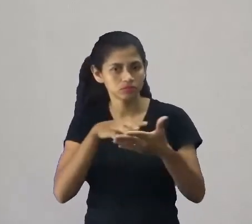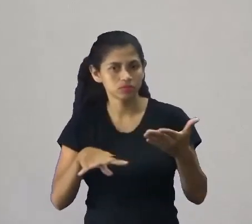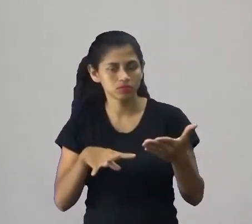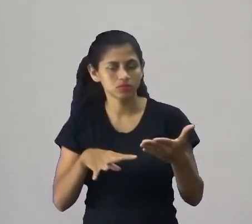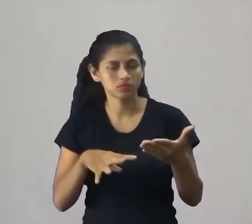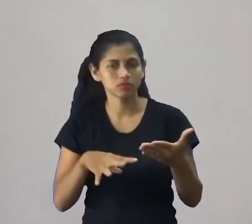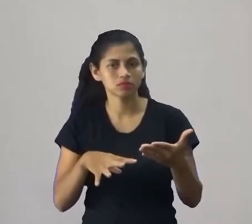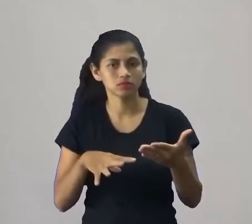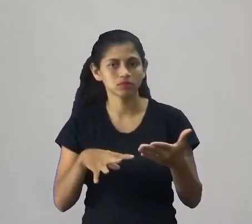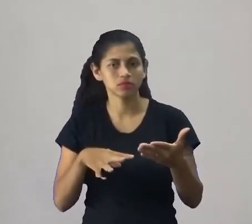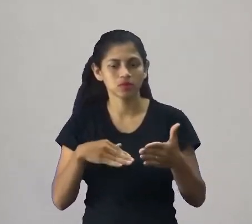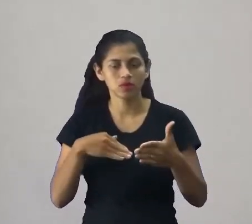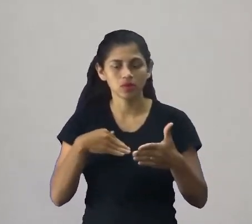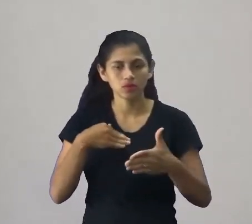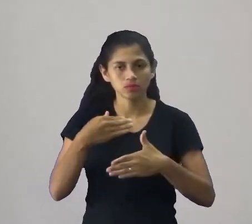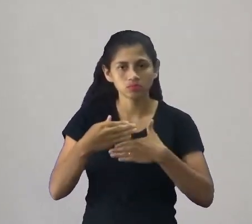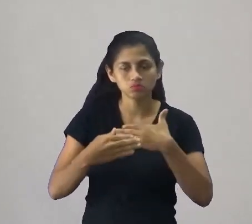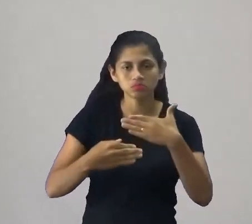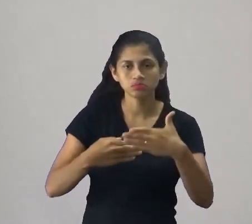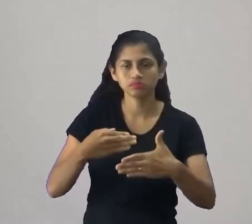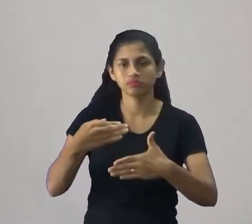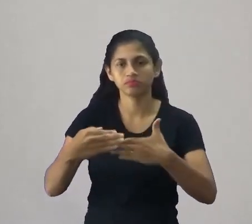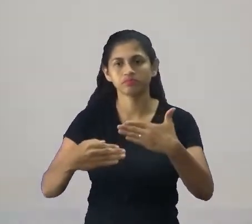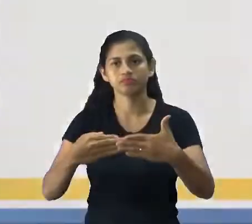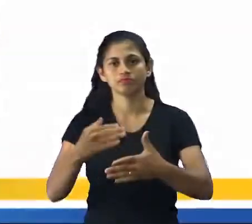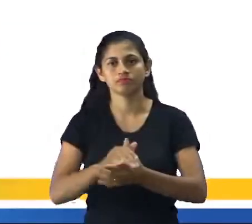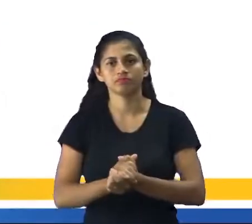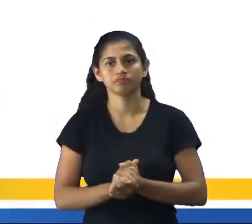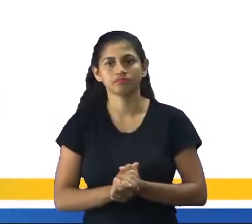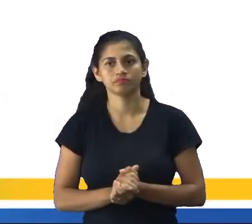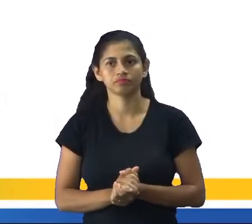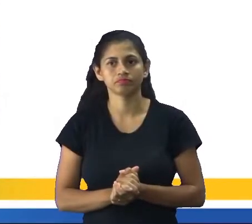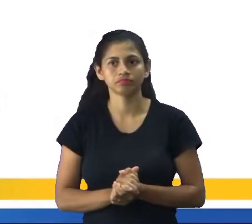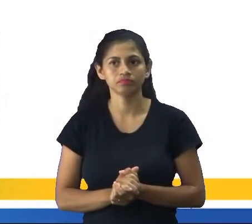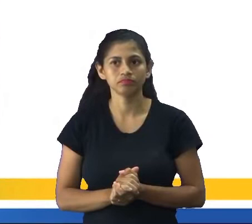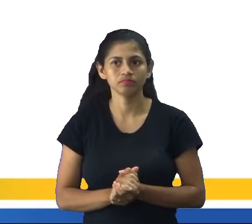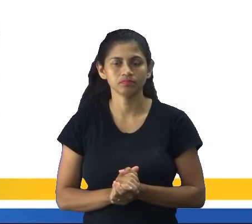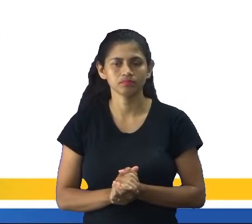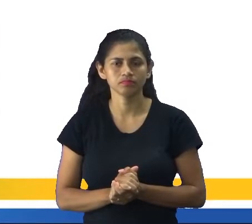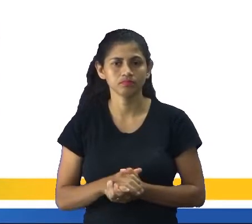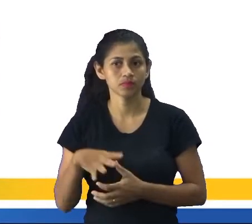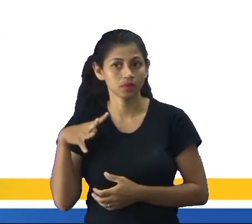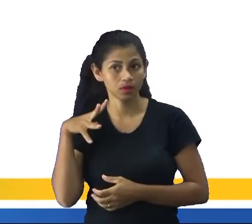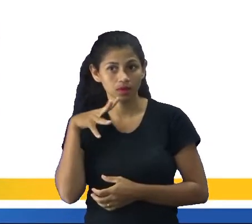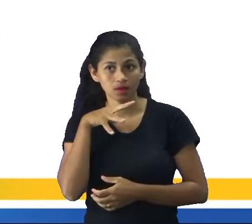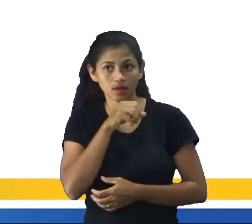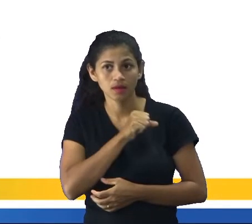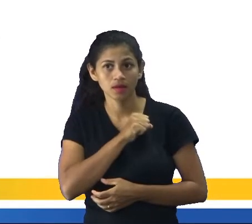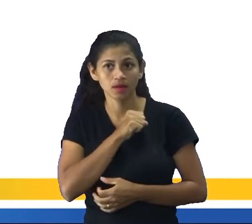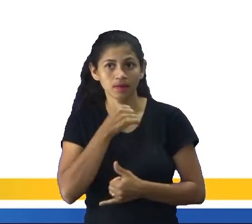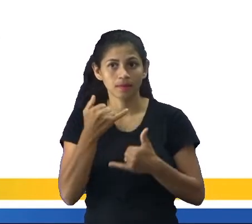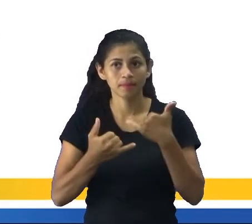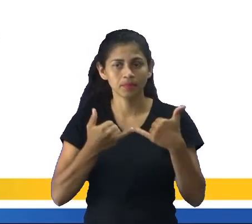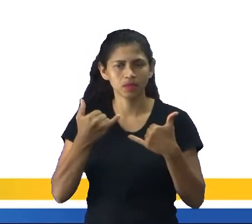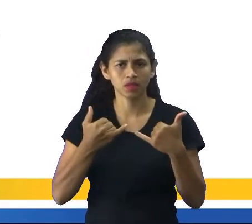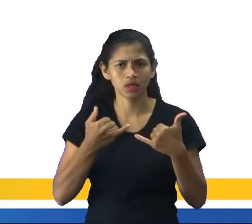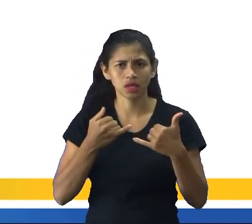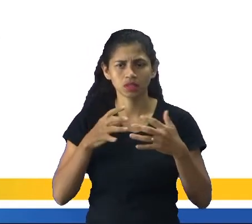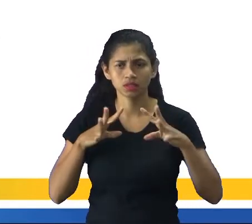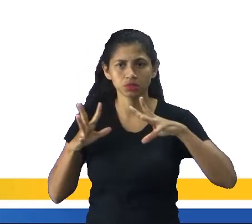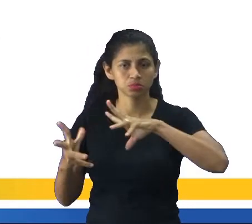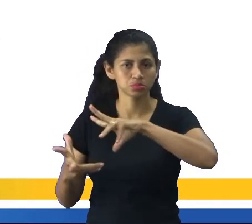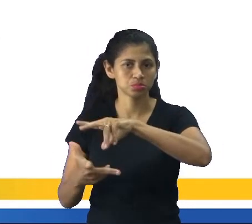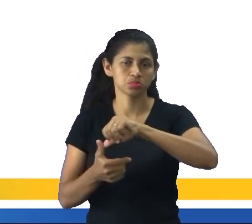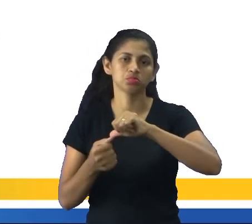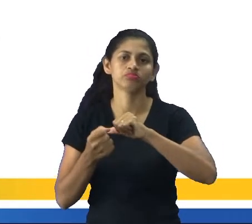colaborar na sua construção como indivíduo. Entendido isso, a gente vai aqui rapidamente para as brincadeiras no mundo afora, né, que por